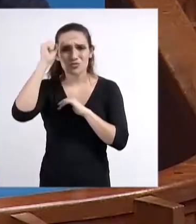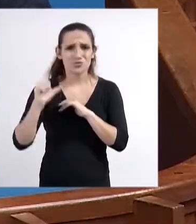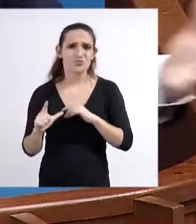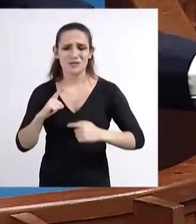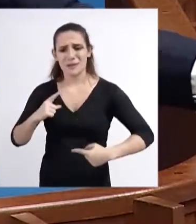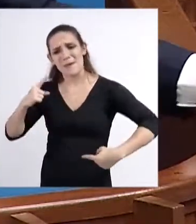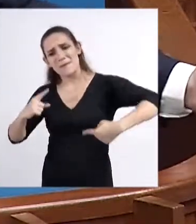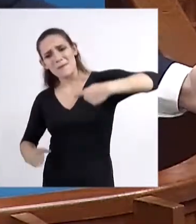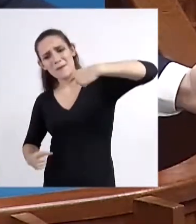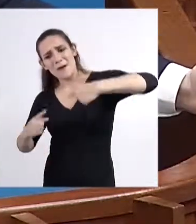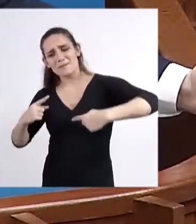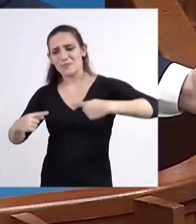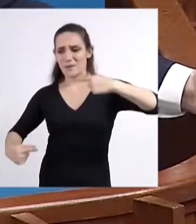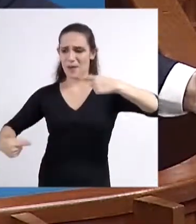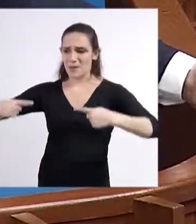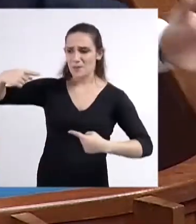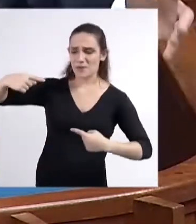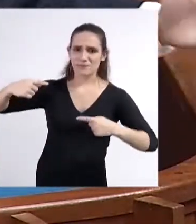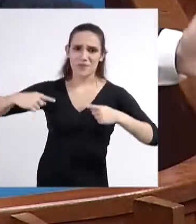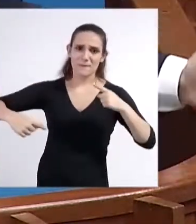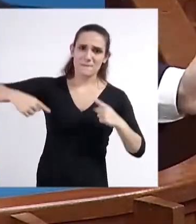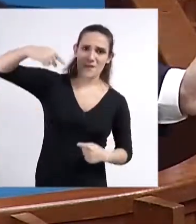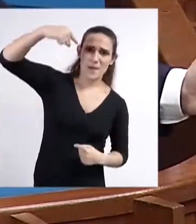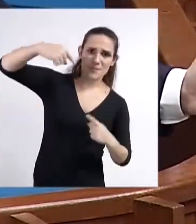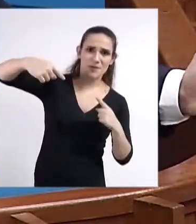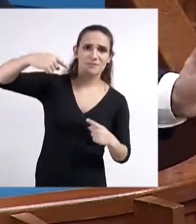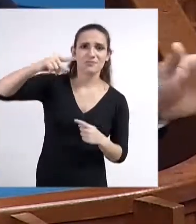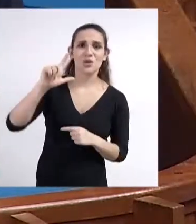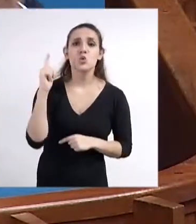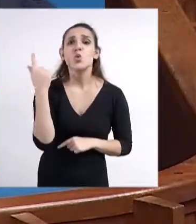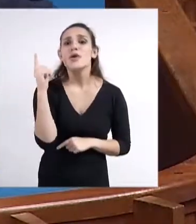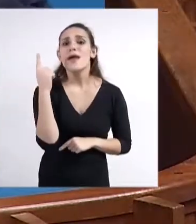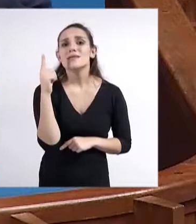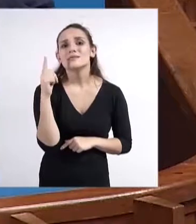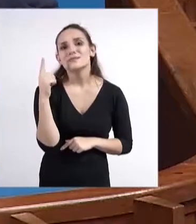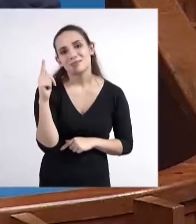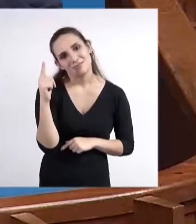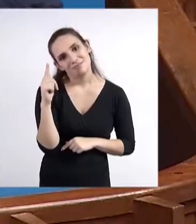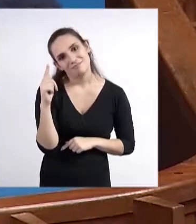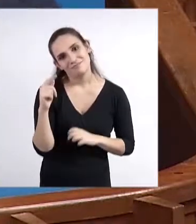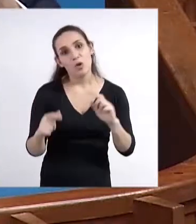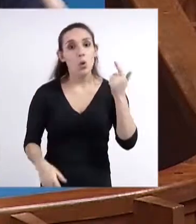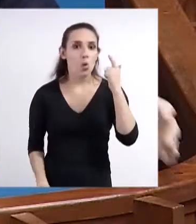existem disputas com Goiás, onde tem 20 mil hectares,